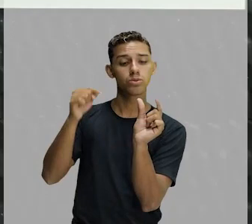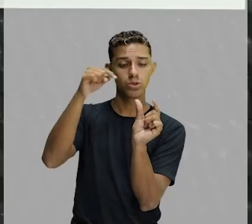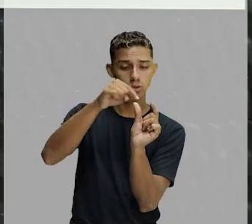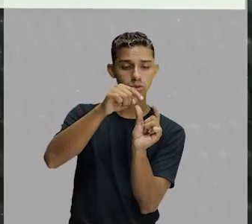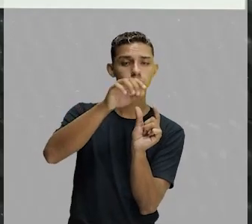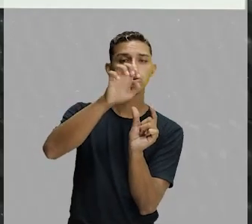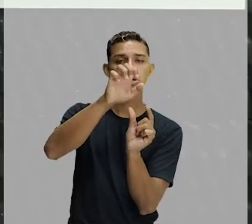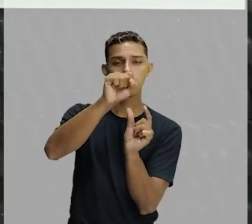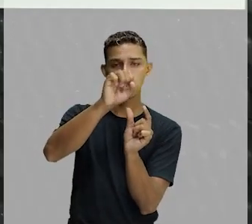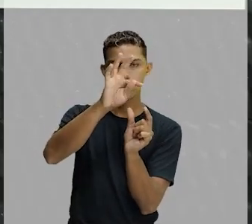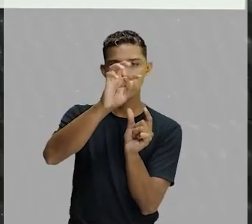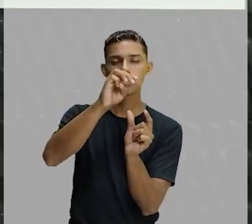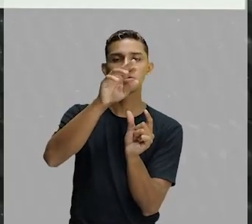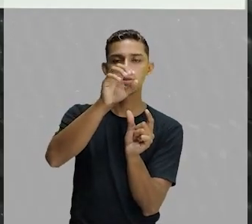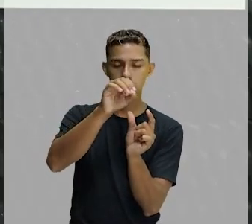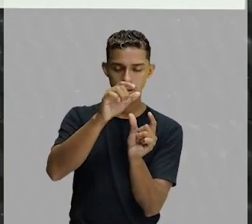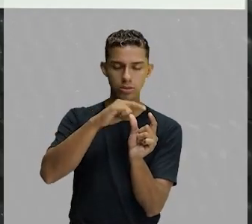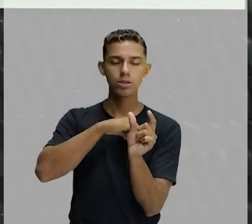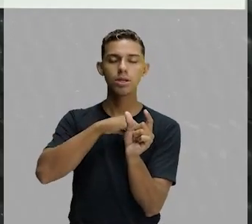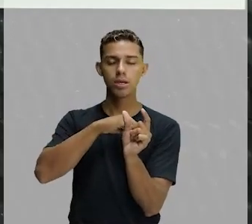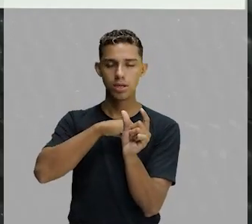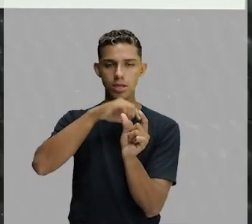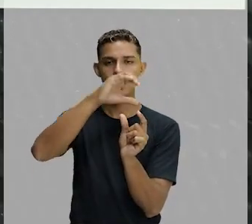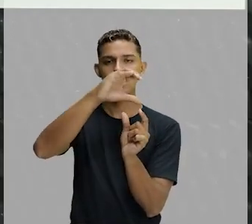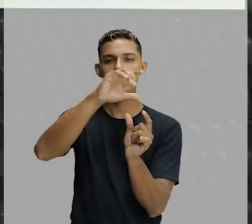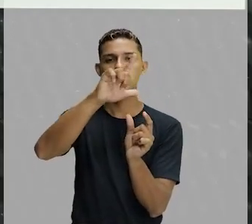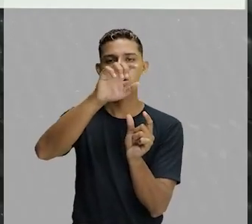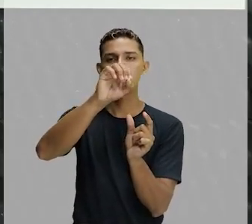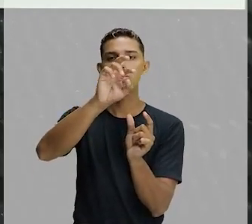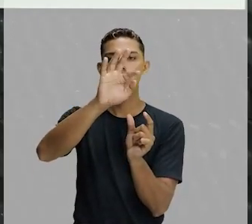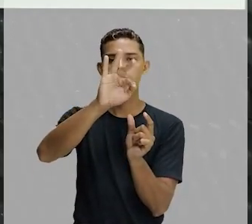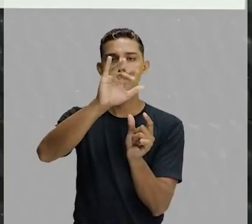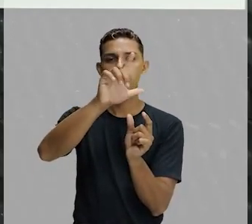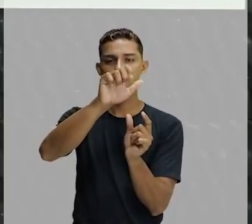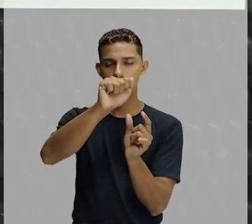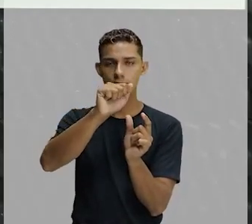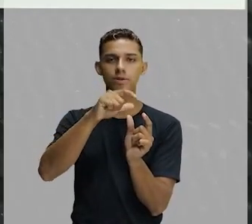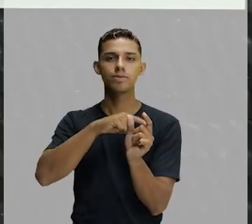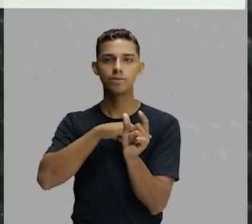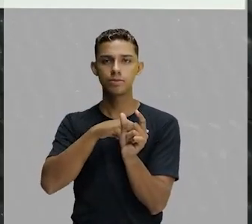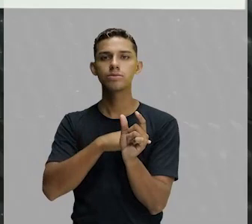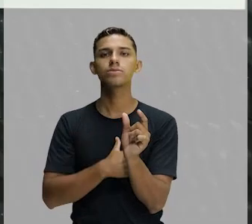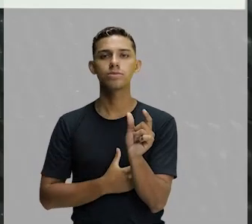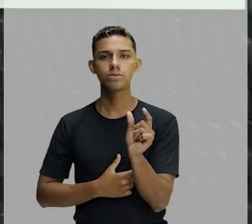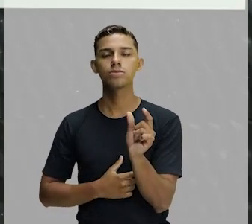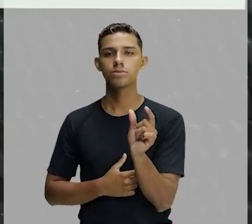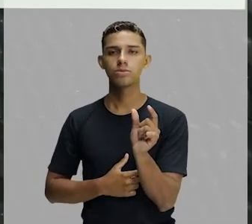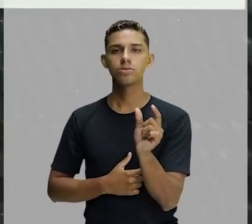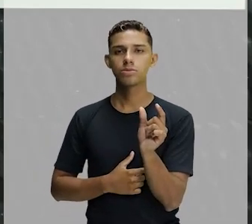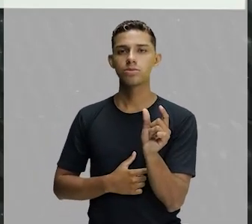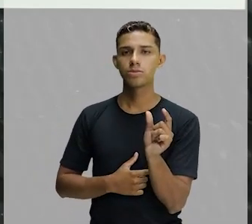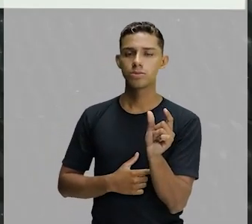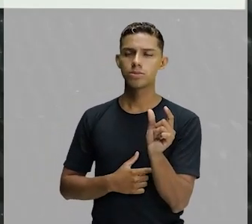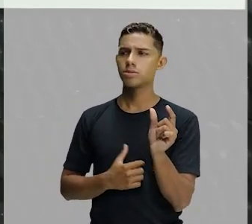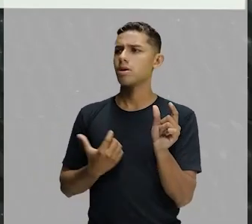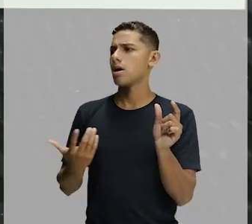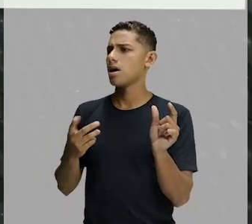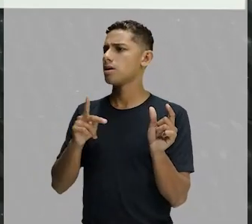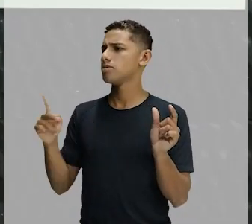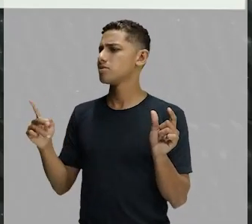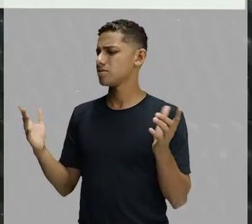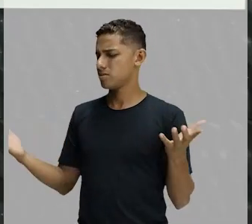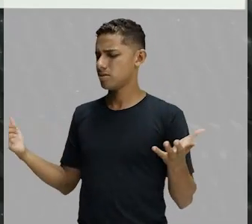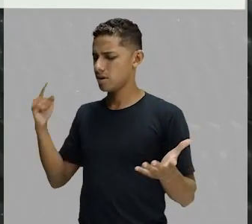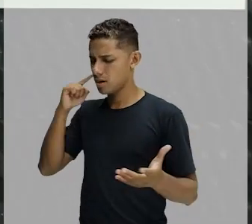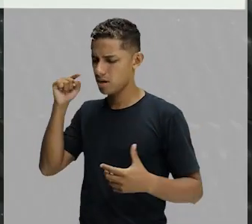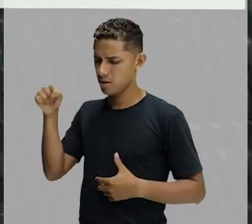Os estômatos são clorofilados, ou seja, as células que formam o estômato apresentam clorofila. Ah, professor, mas eu olho para a